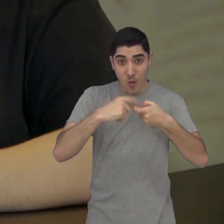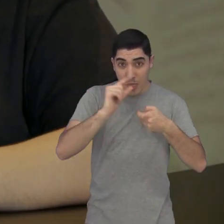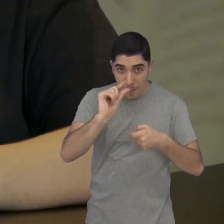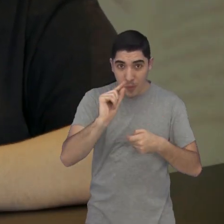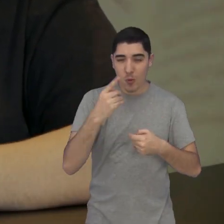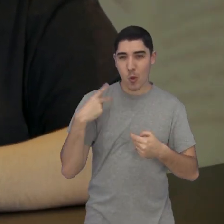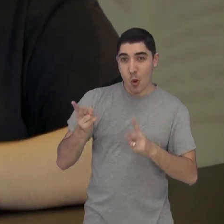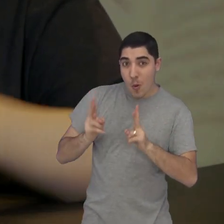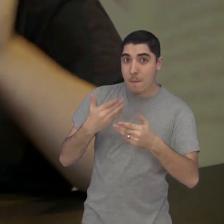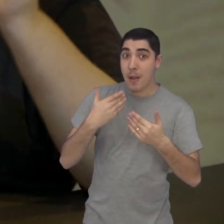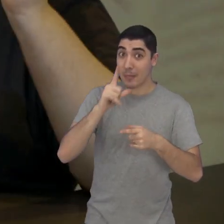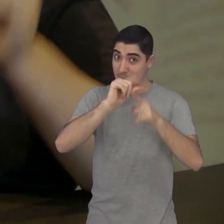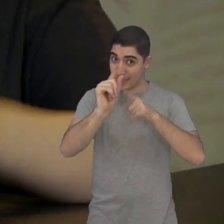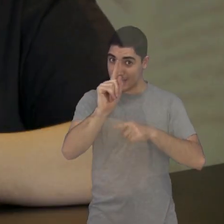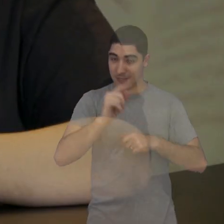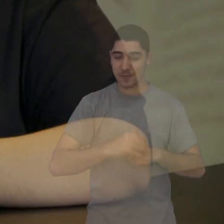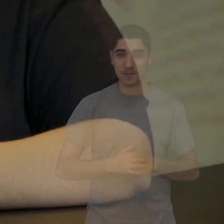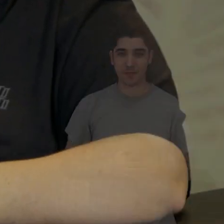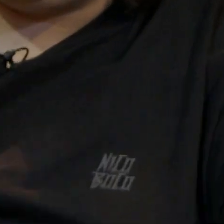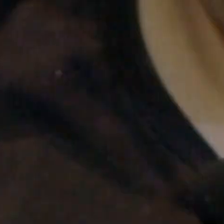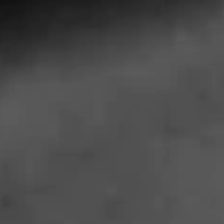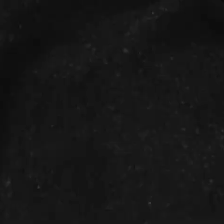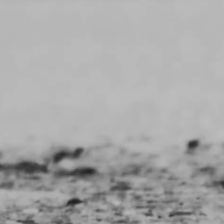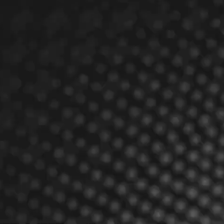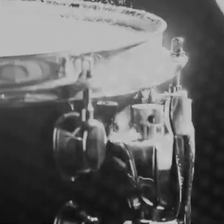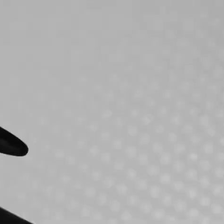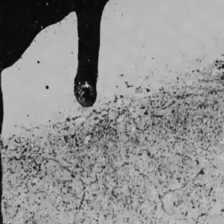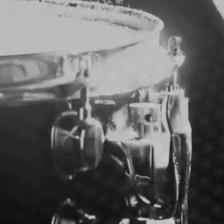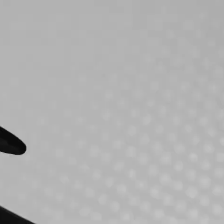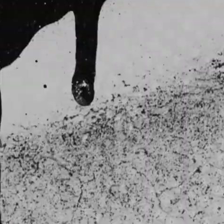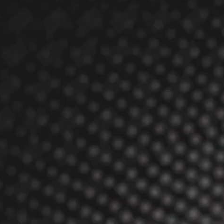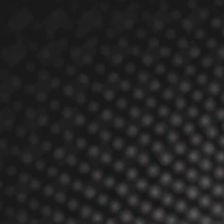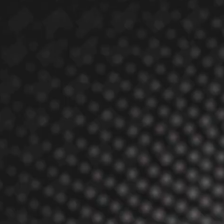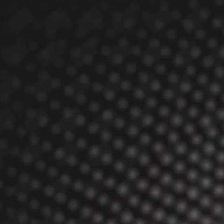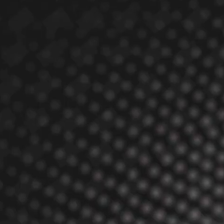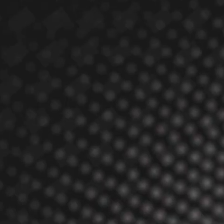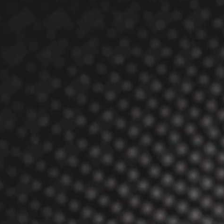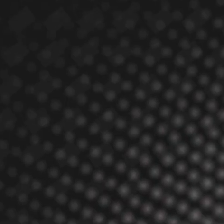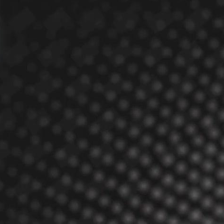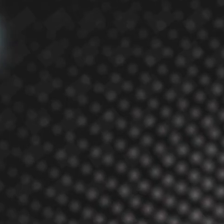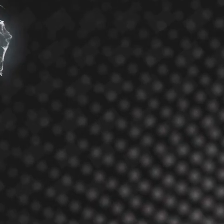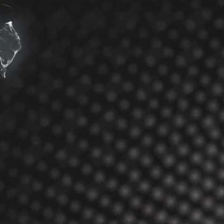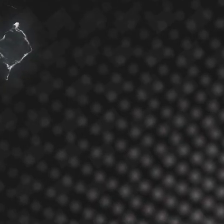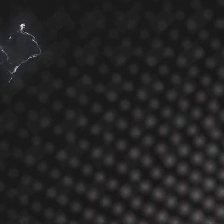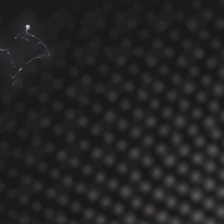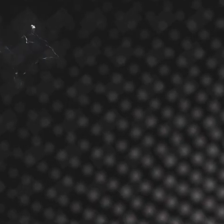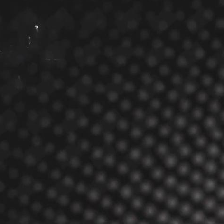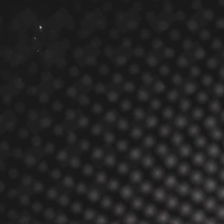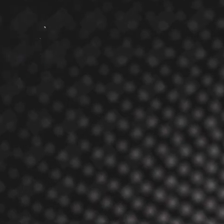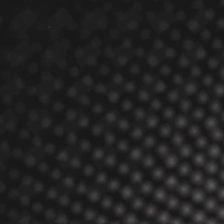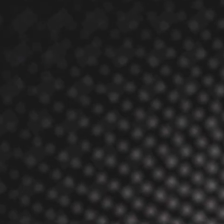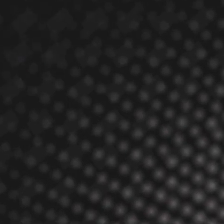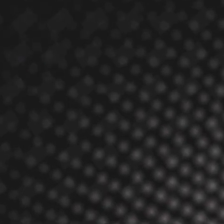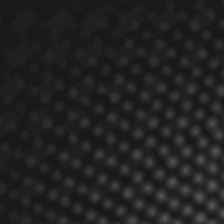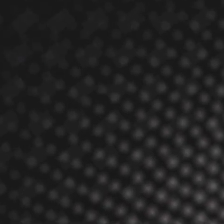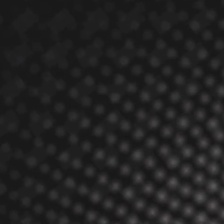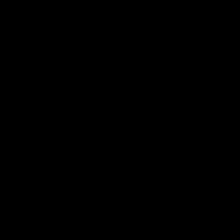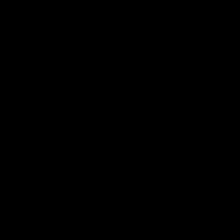volto já com mais resenha e não sai daí.